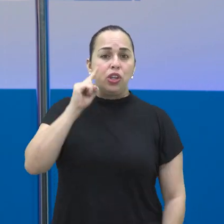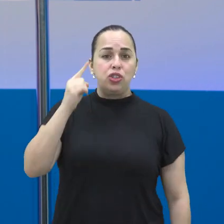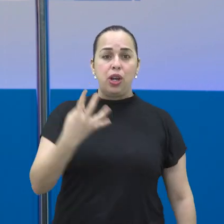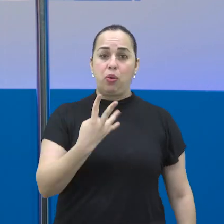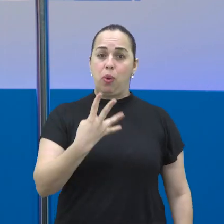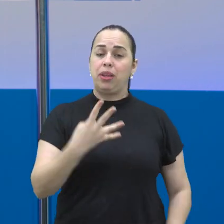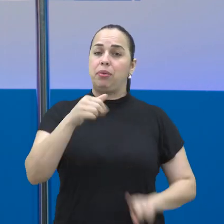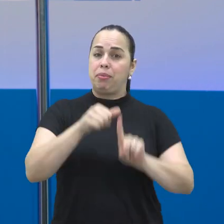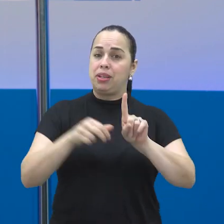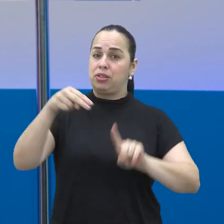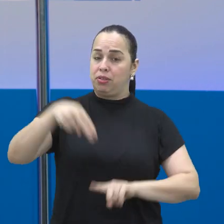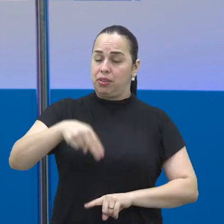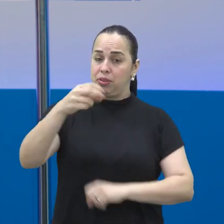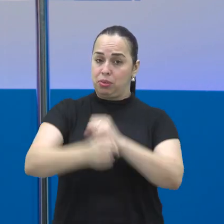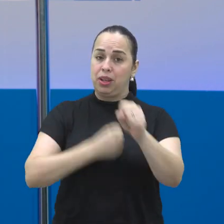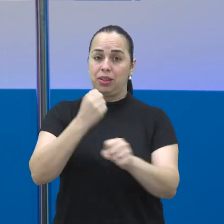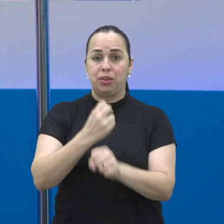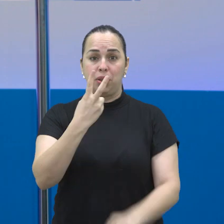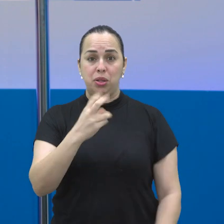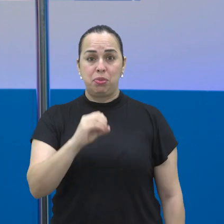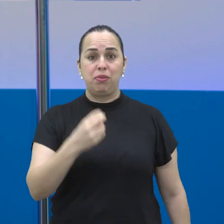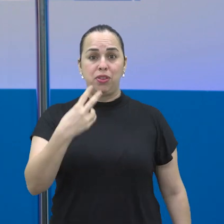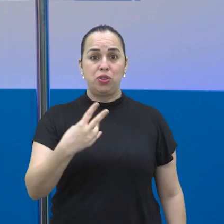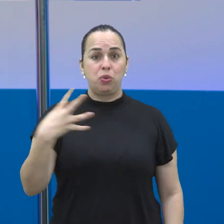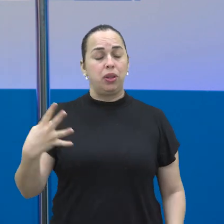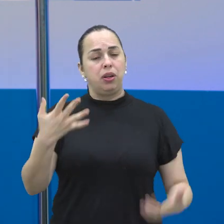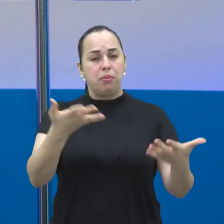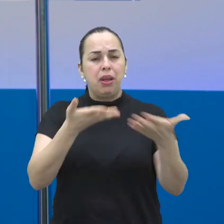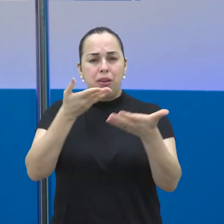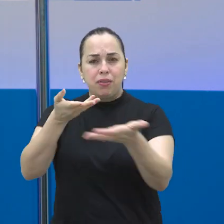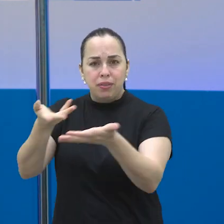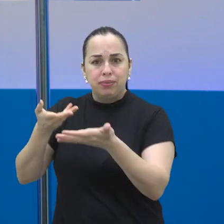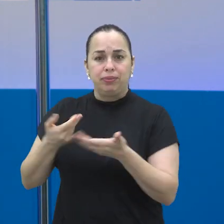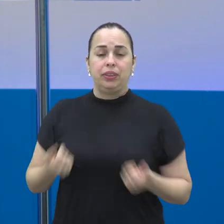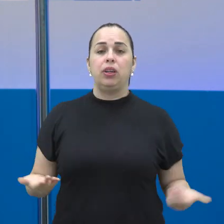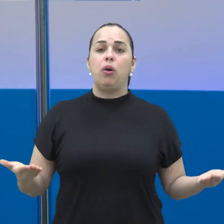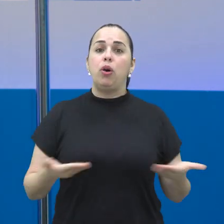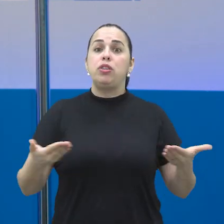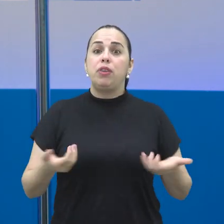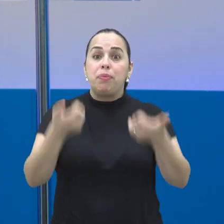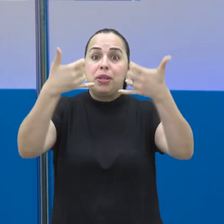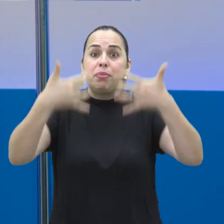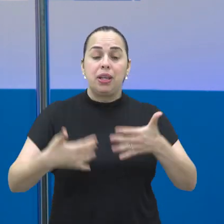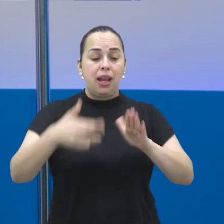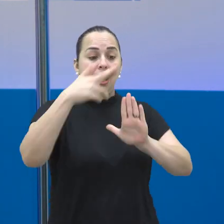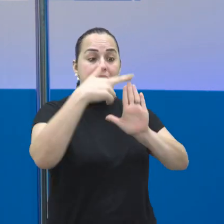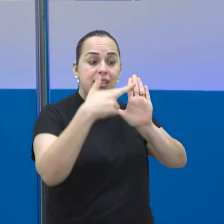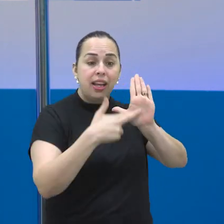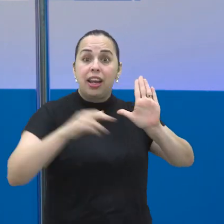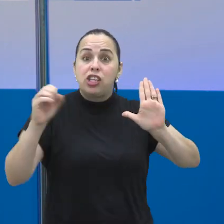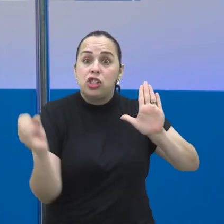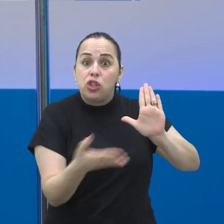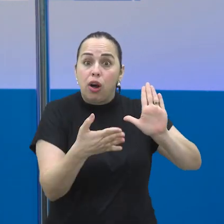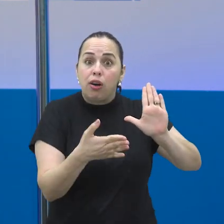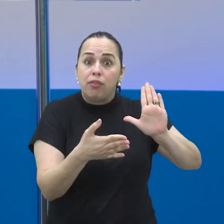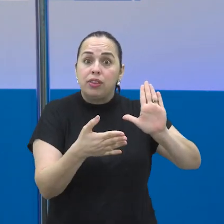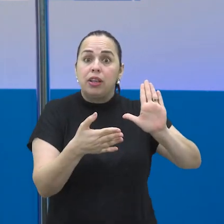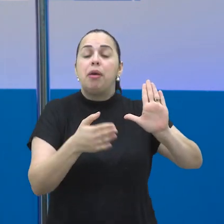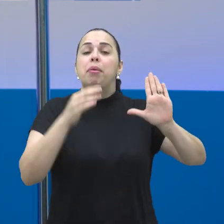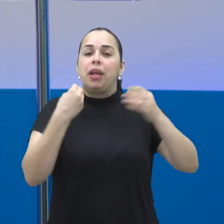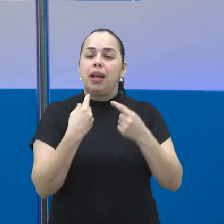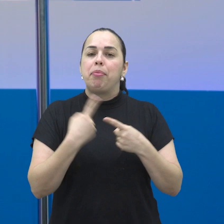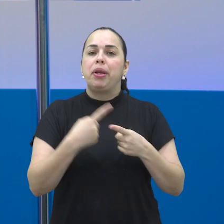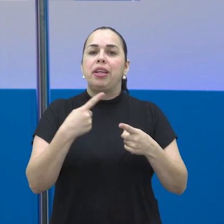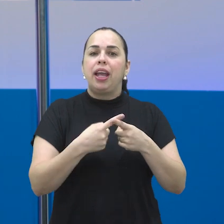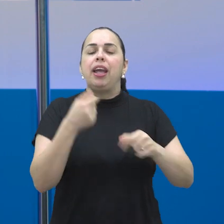novembro de 2024. Seja bem-vindo. Hoje vamos falar sobre as novas regras do Pix, que visam deixar as transações mais